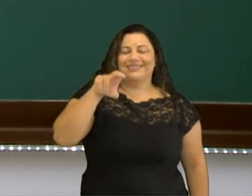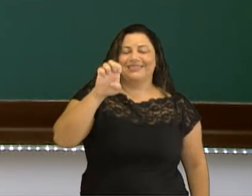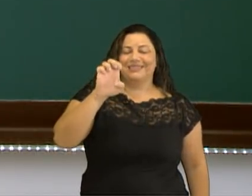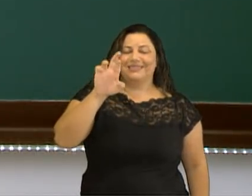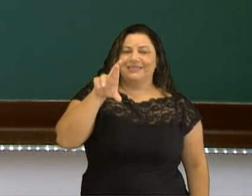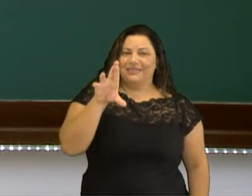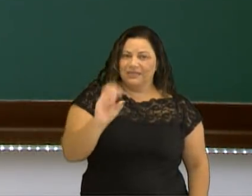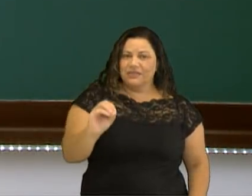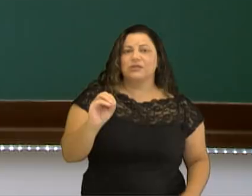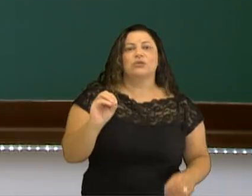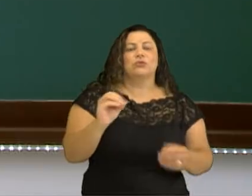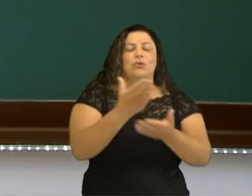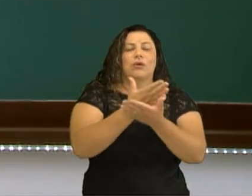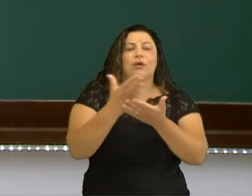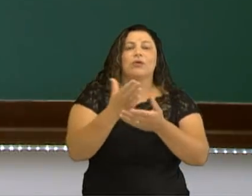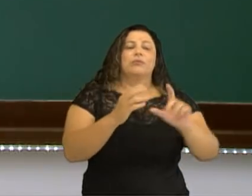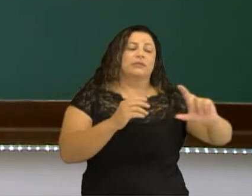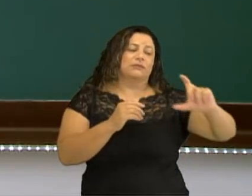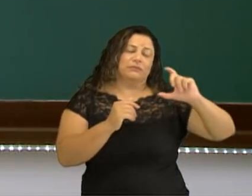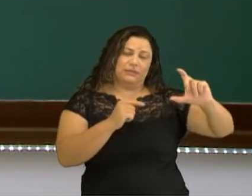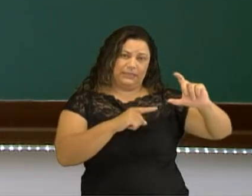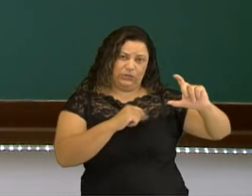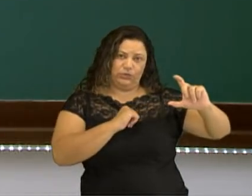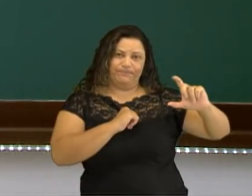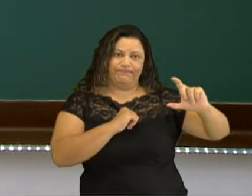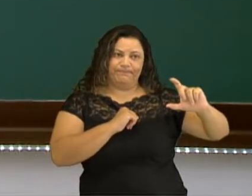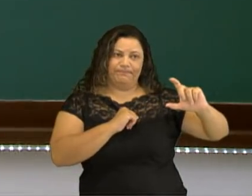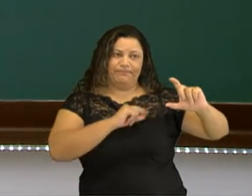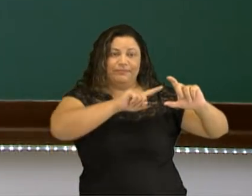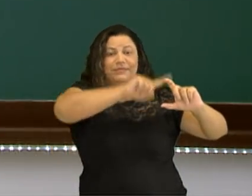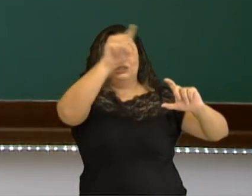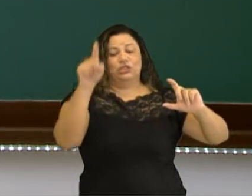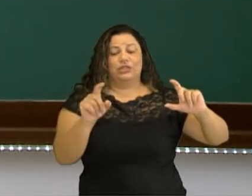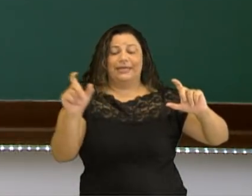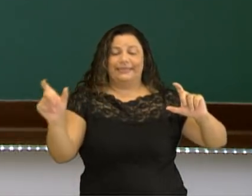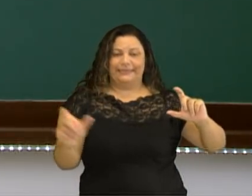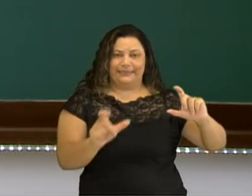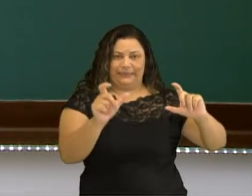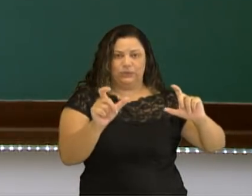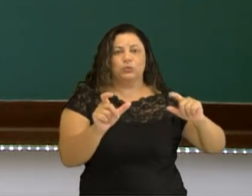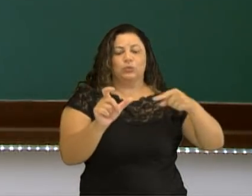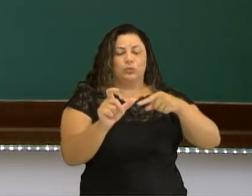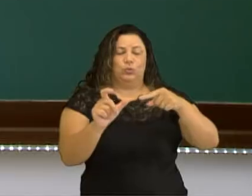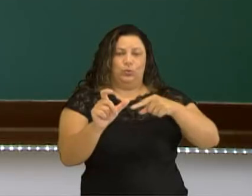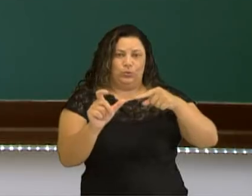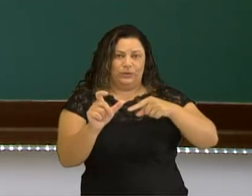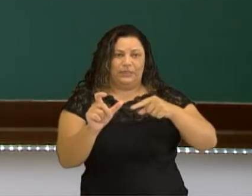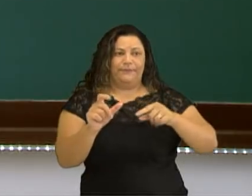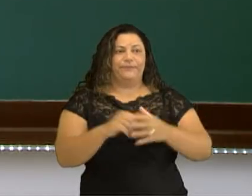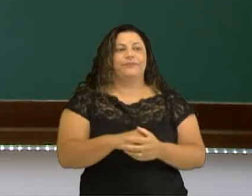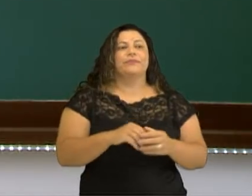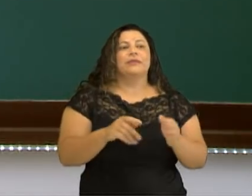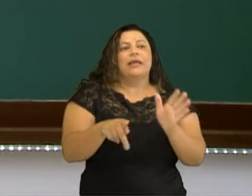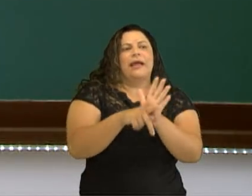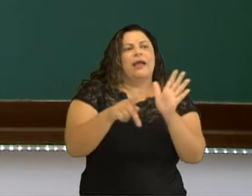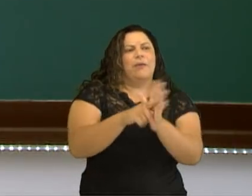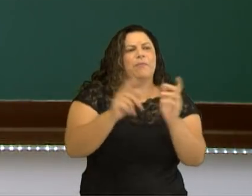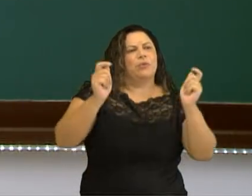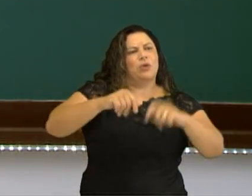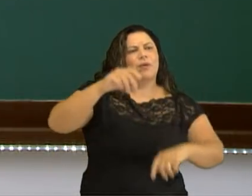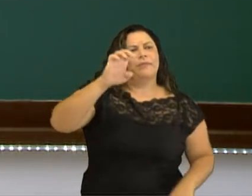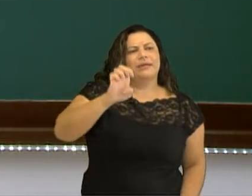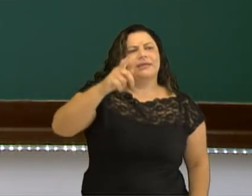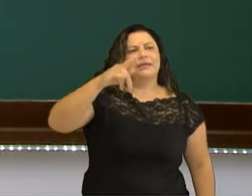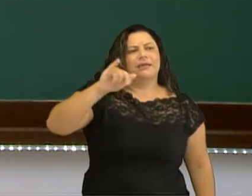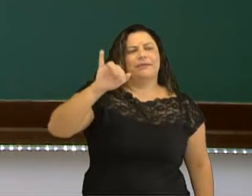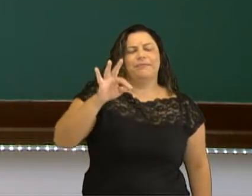precisa ser escrita com inicial maiúscula. Já a segunda palavra se refere ao epíteto específico e ela precisa